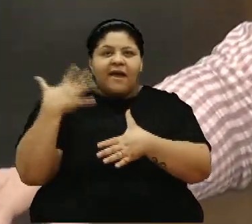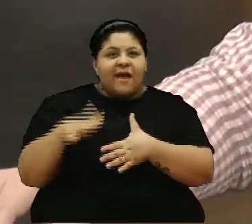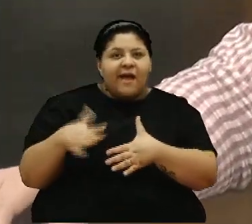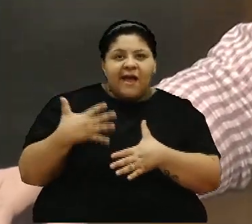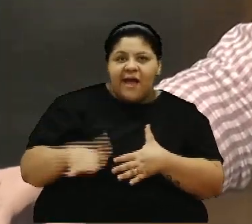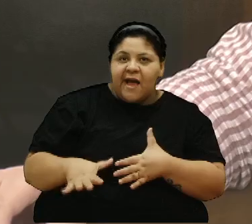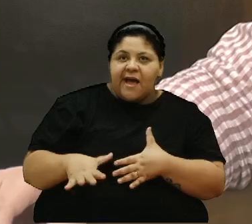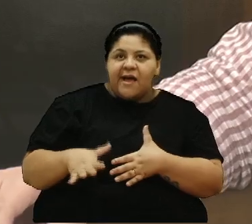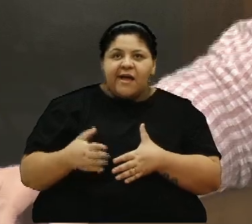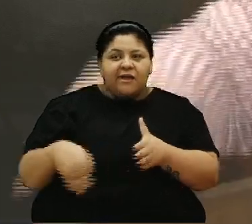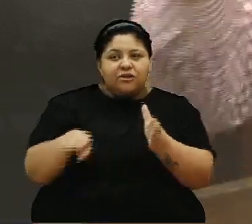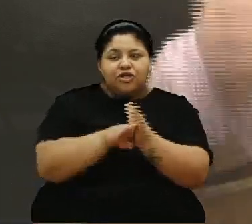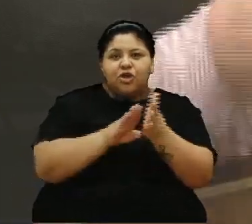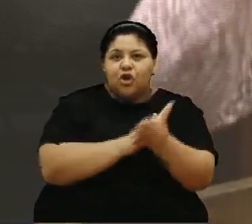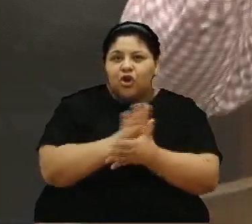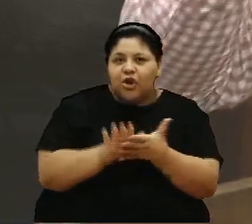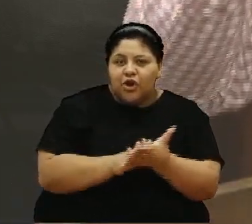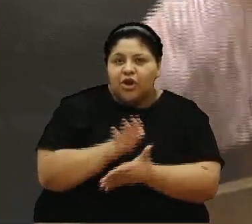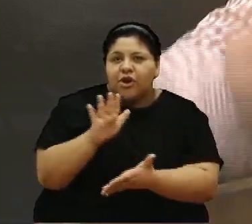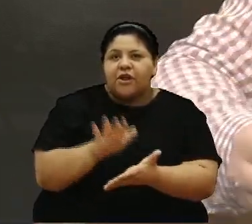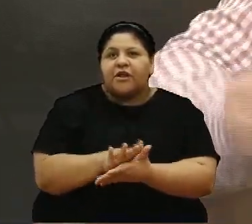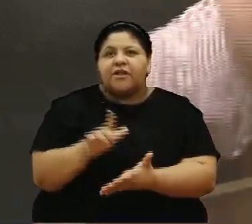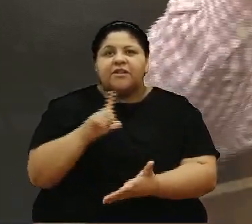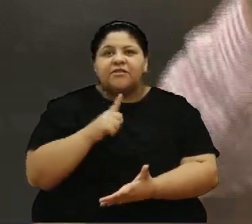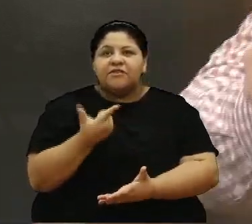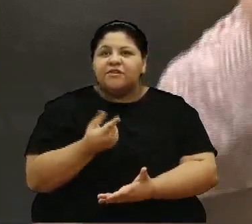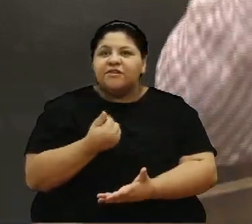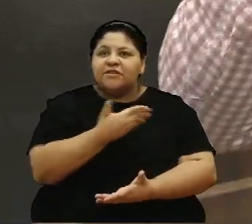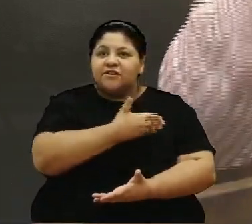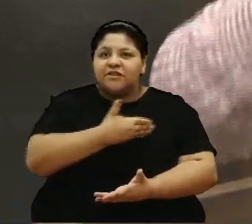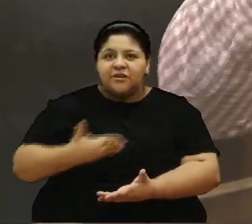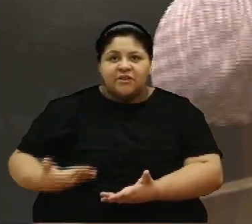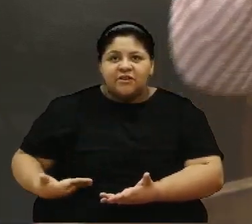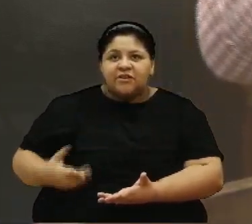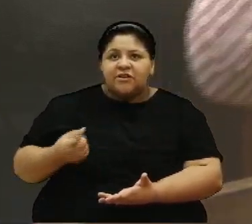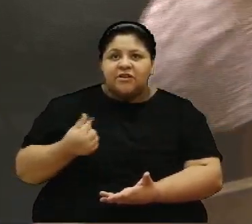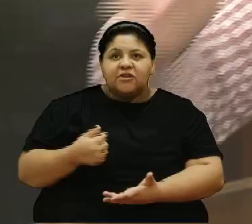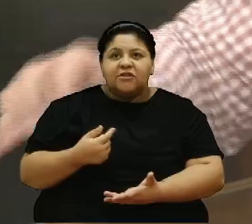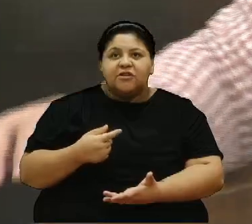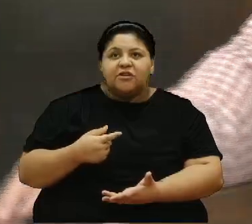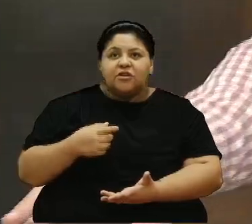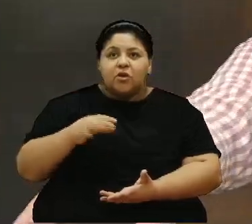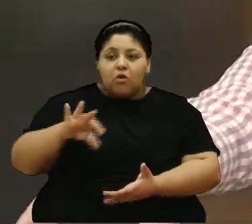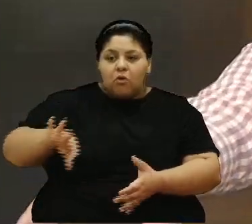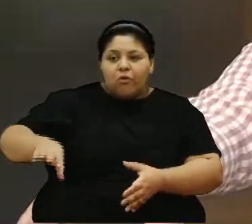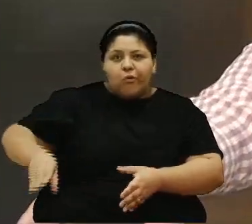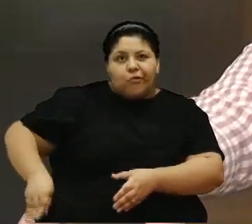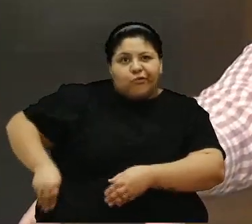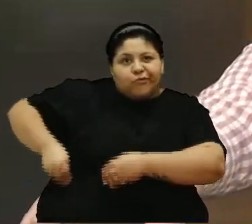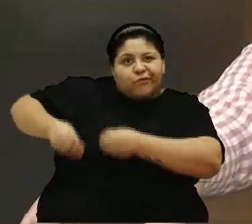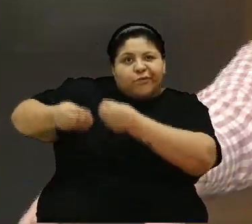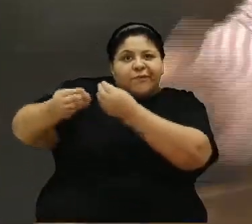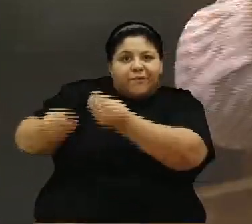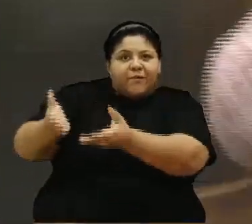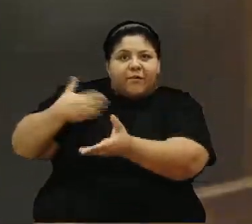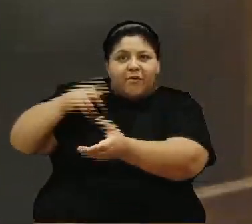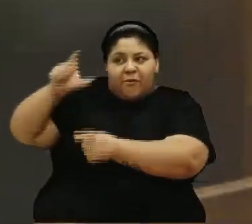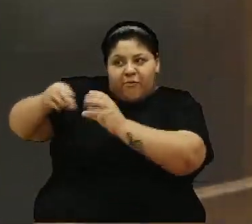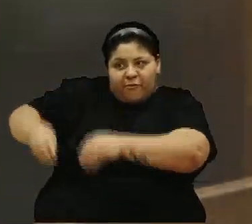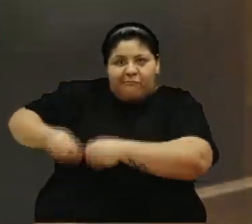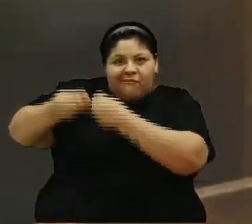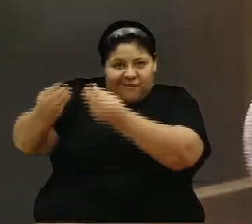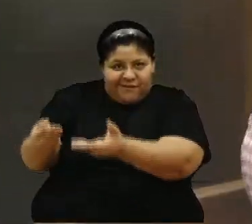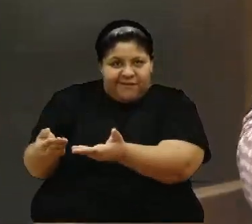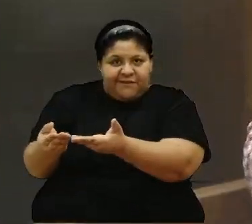abóbora. Não existe dinheiro público que não seja o dinheiro que sai do nosso bolso por meio do imposto. E